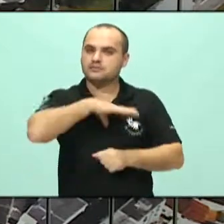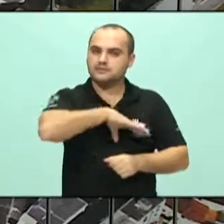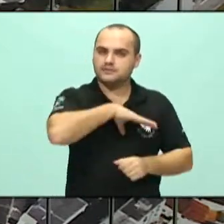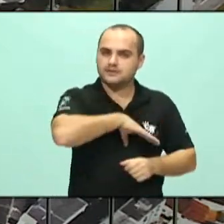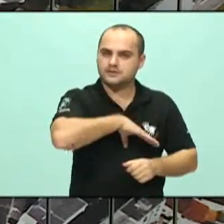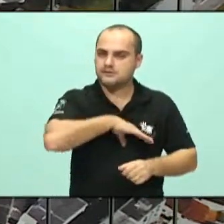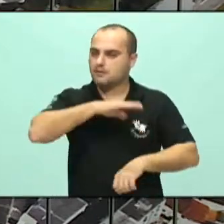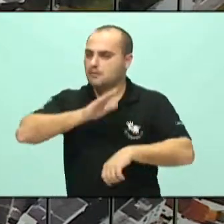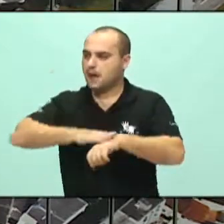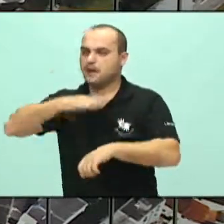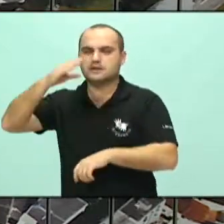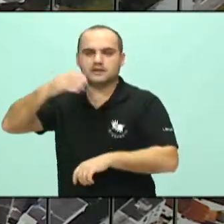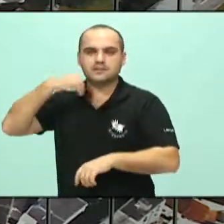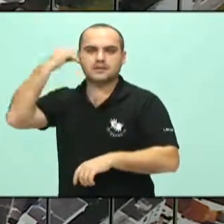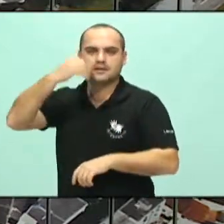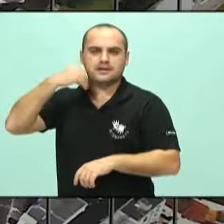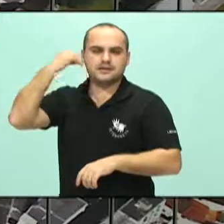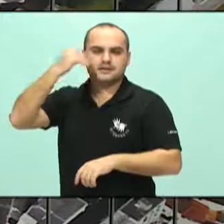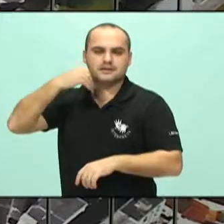elementos